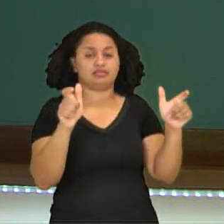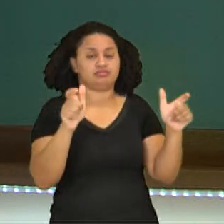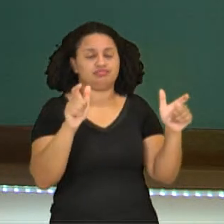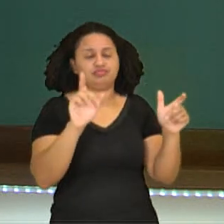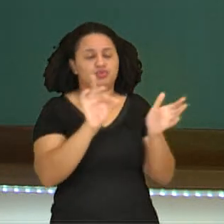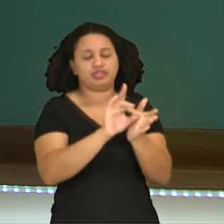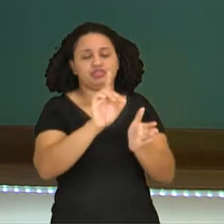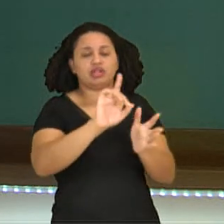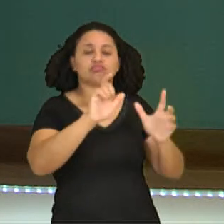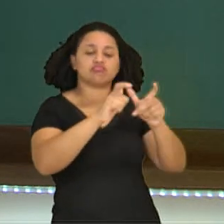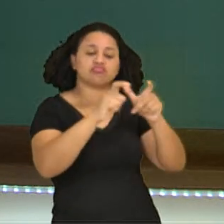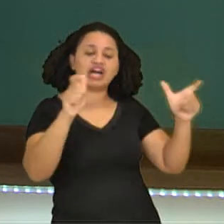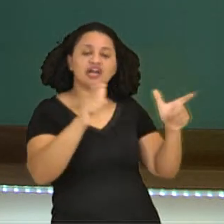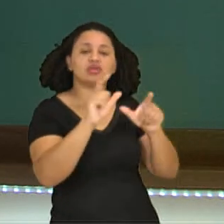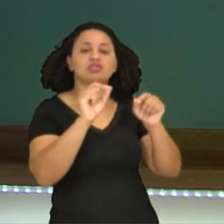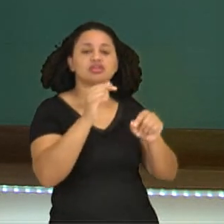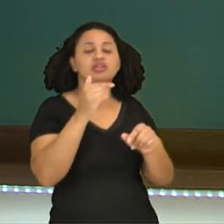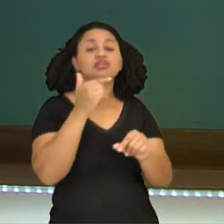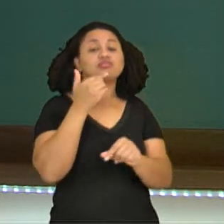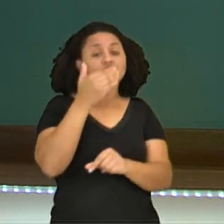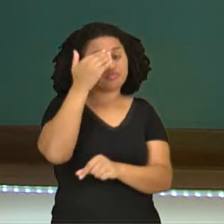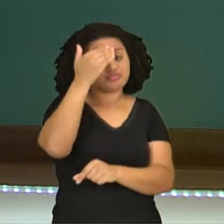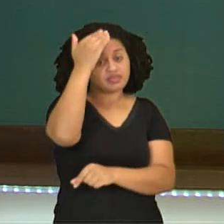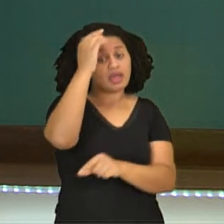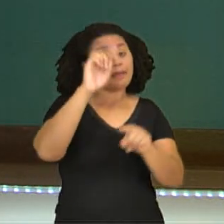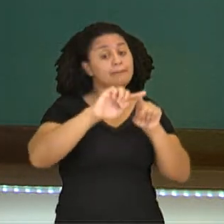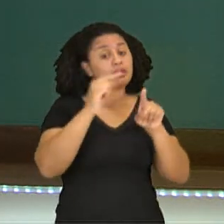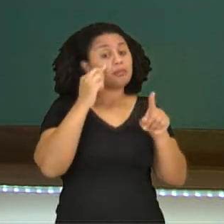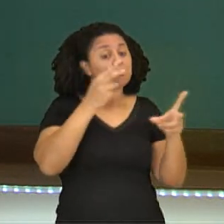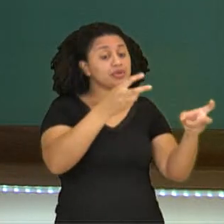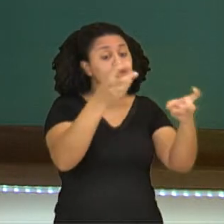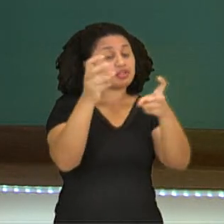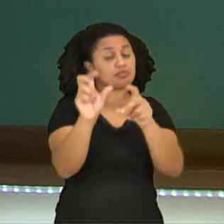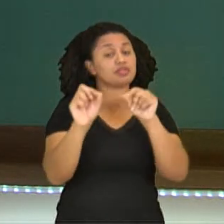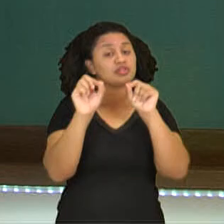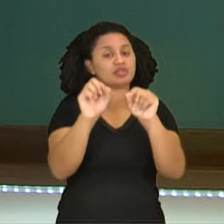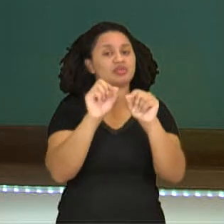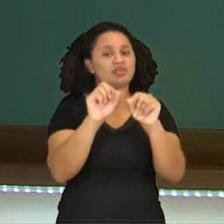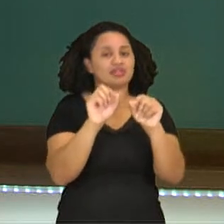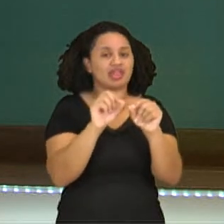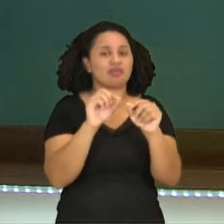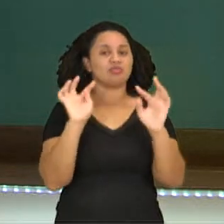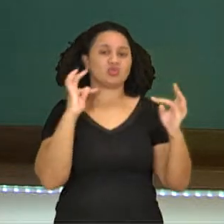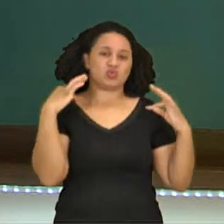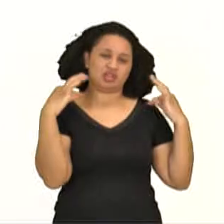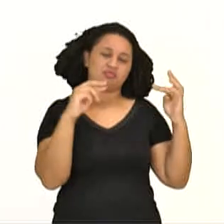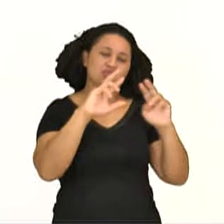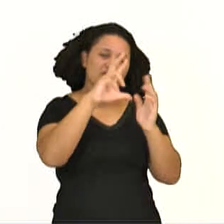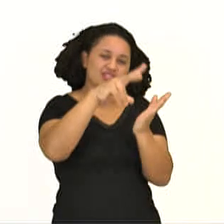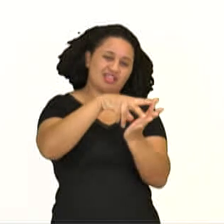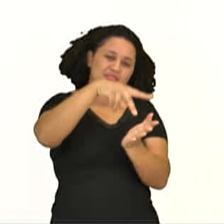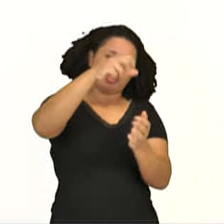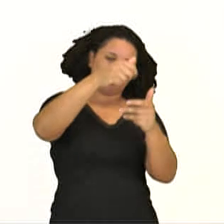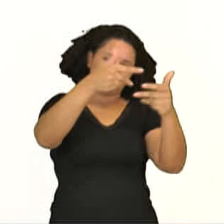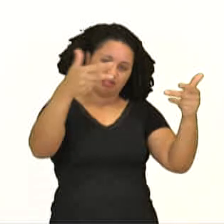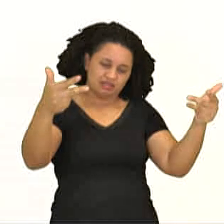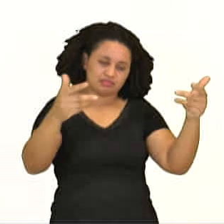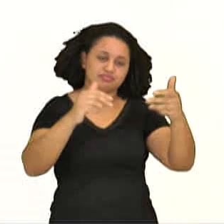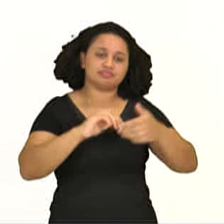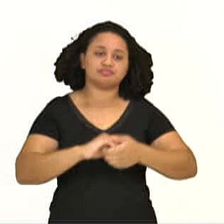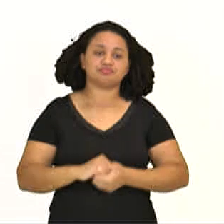de predominância islâmica, mas eles têm esse olhar para o turismo, para as pirâmides e tudo mais. O auge do reino Cush